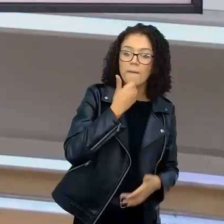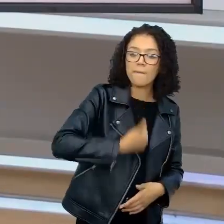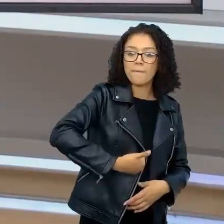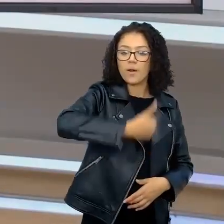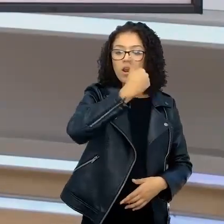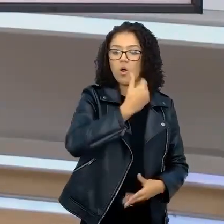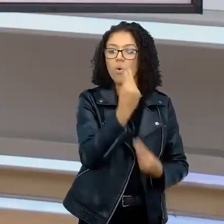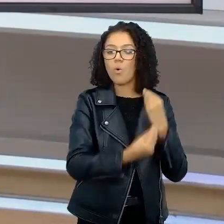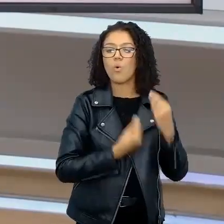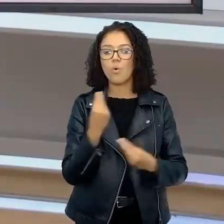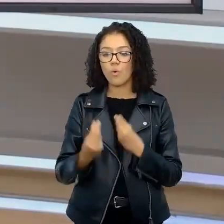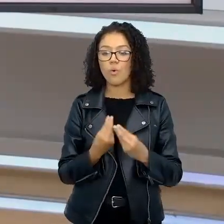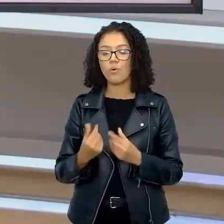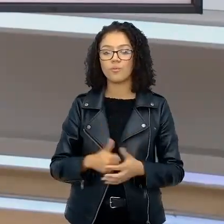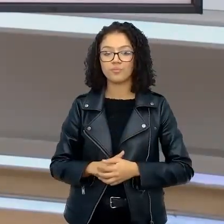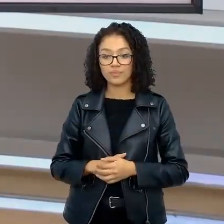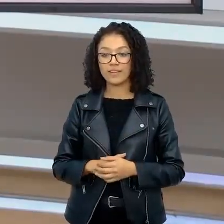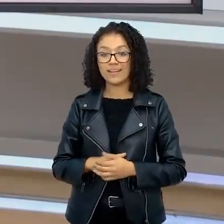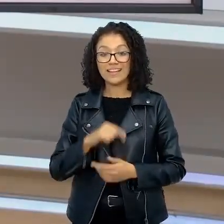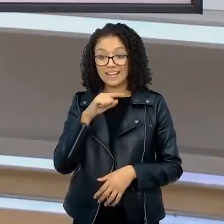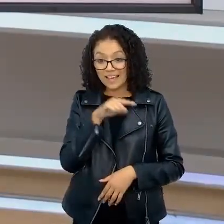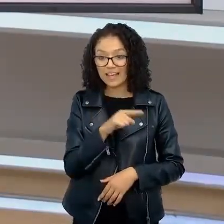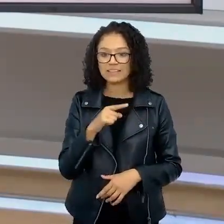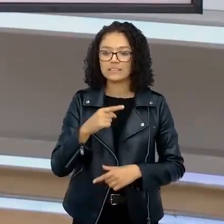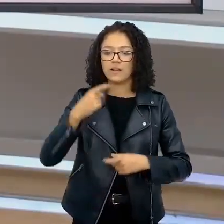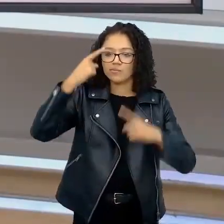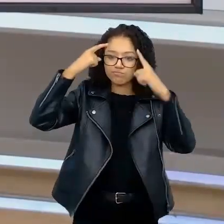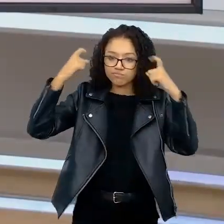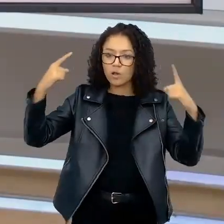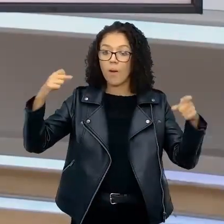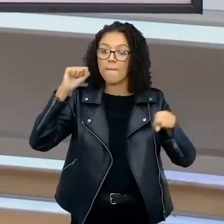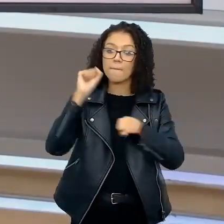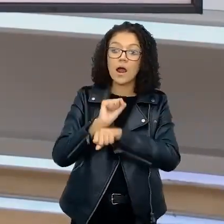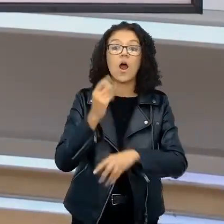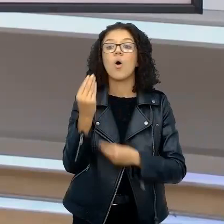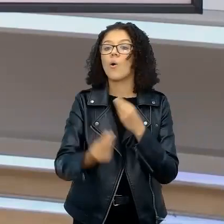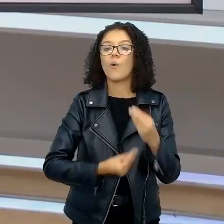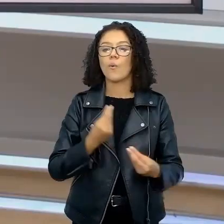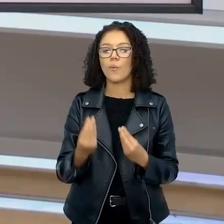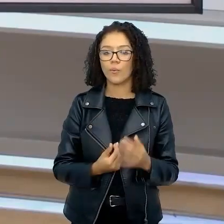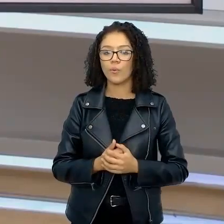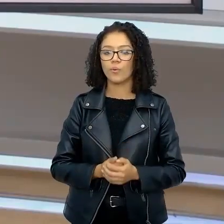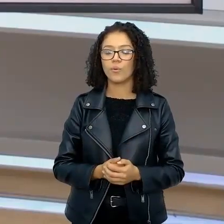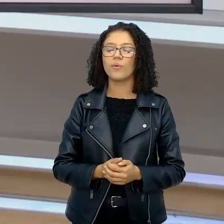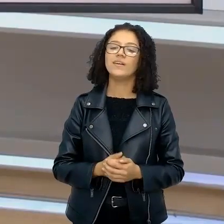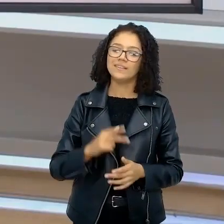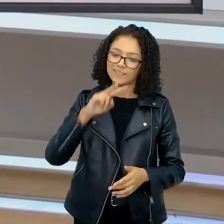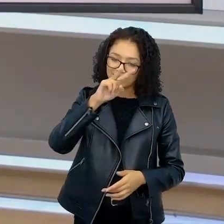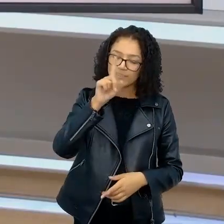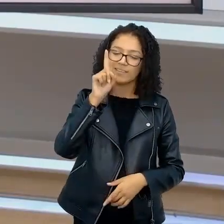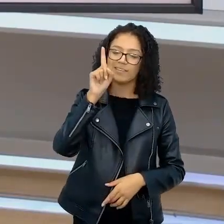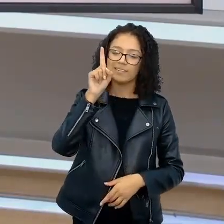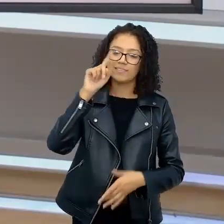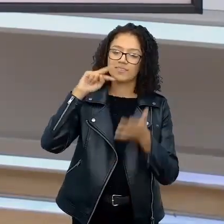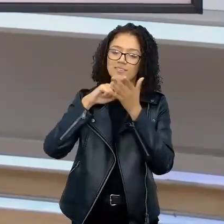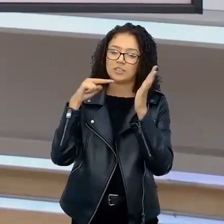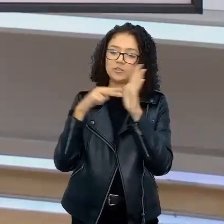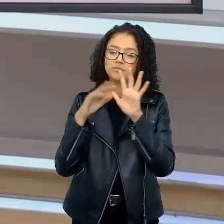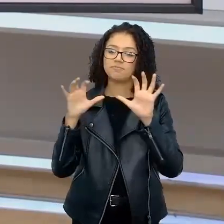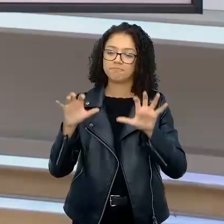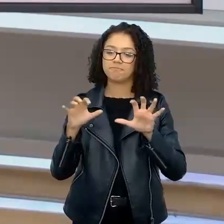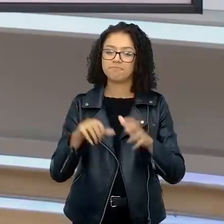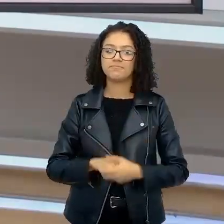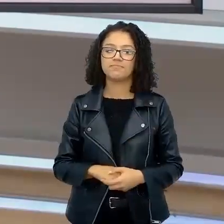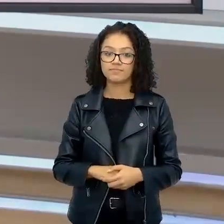esse ciclo de violência seja interrompido. Isso é intersetorialidade, gente, tá? A gente